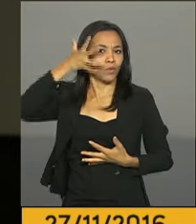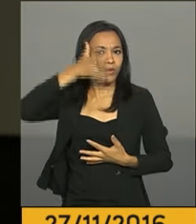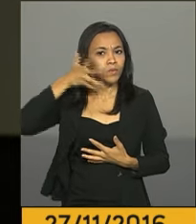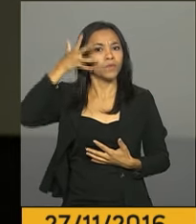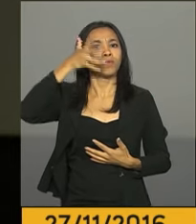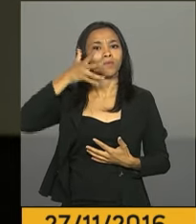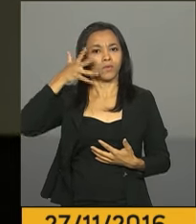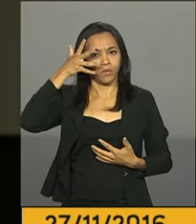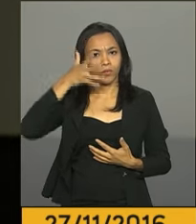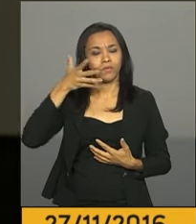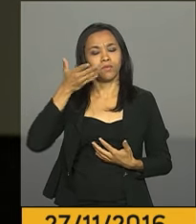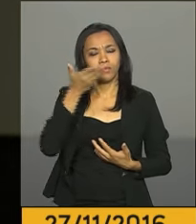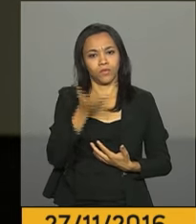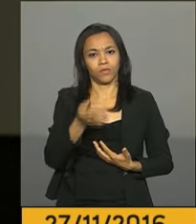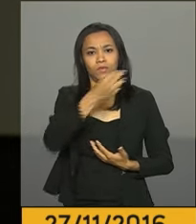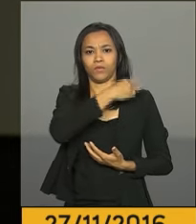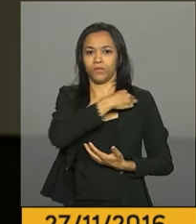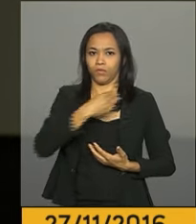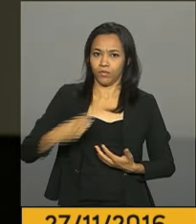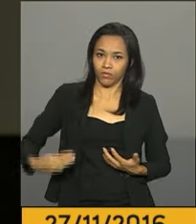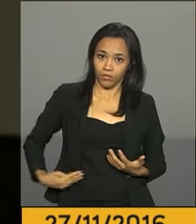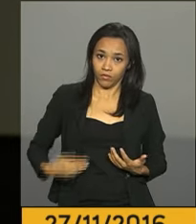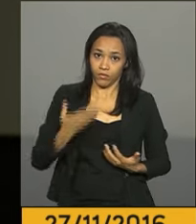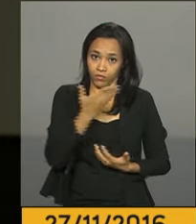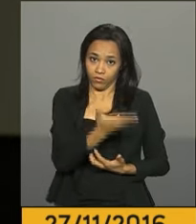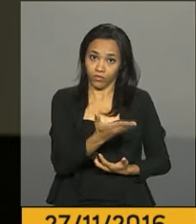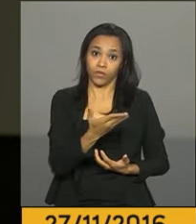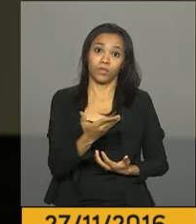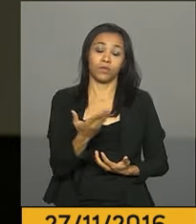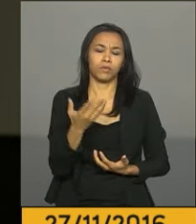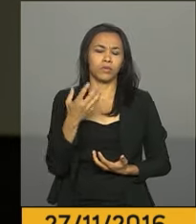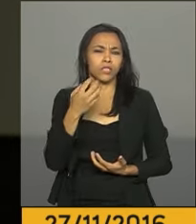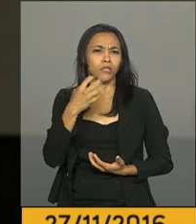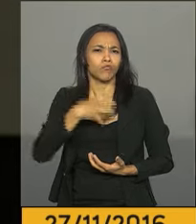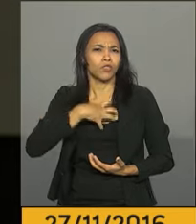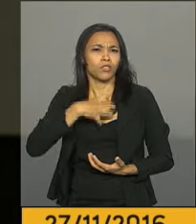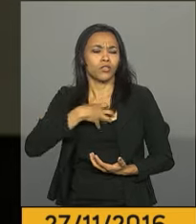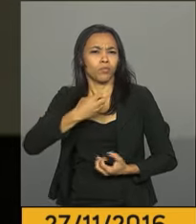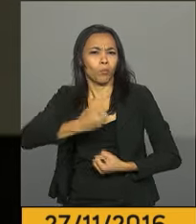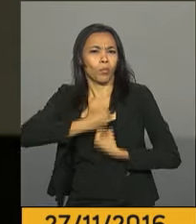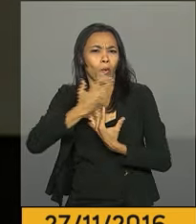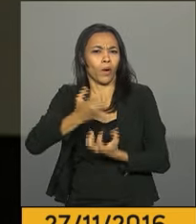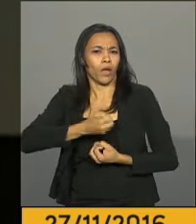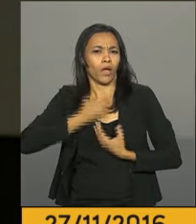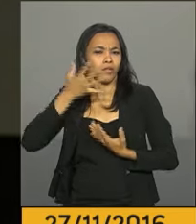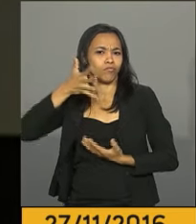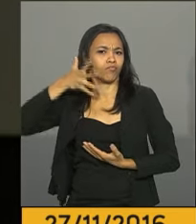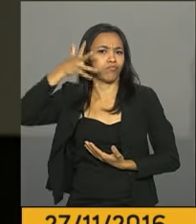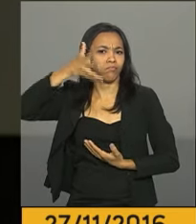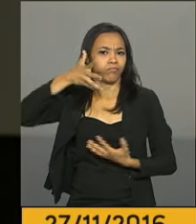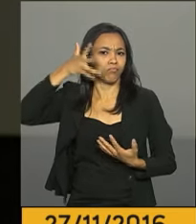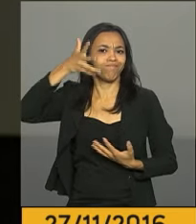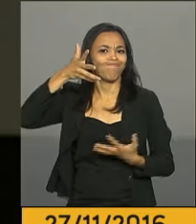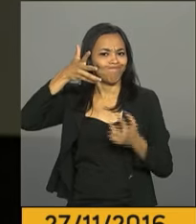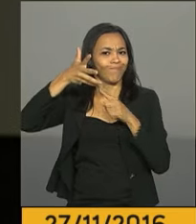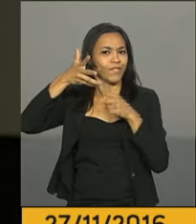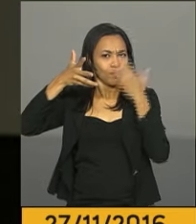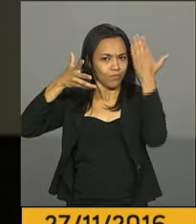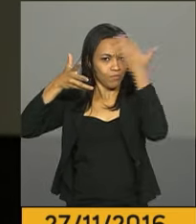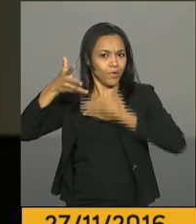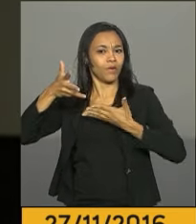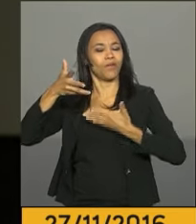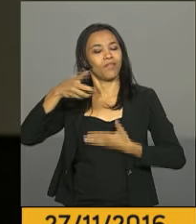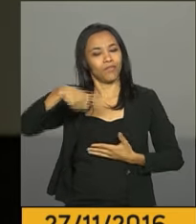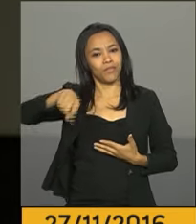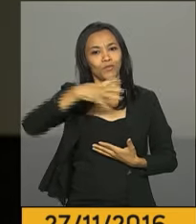do ministro Gebran Bassil. Este tom poético do seu discurso retrata bem a